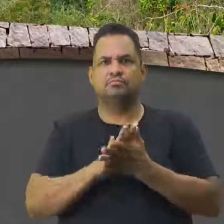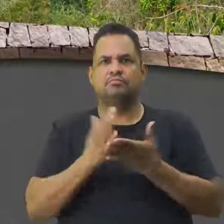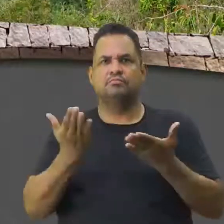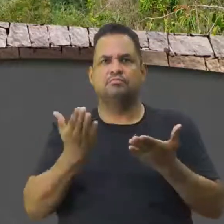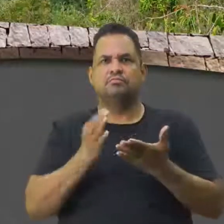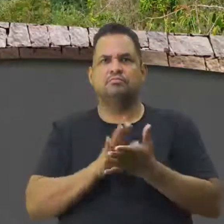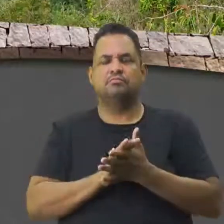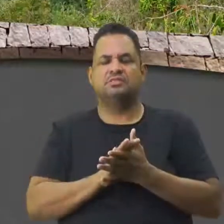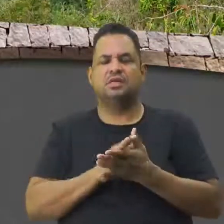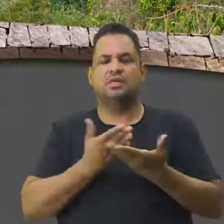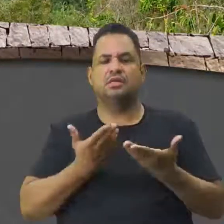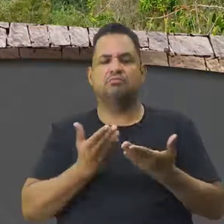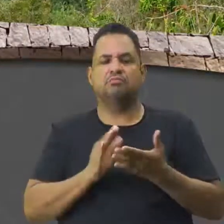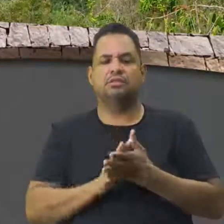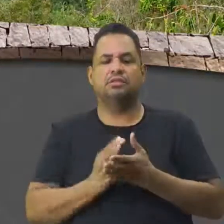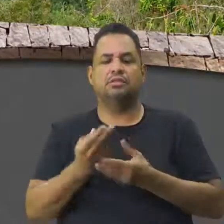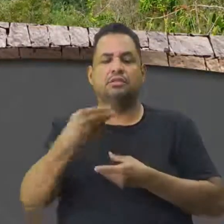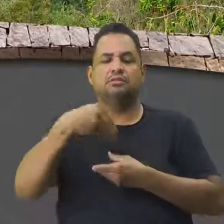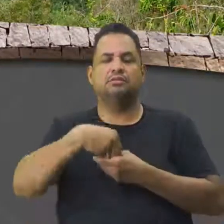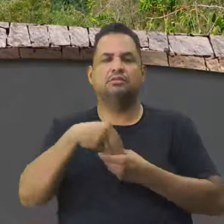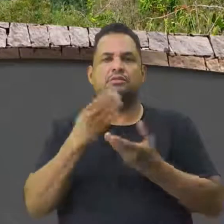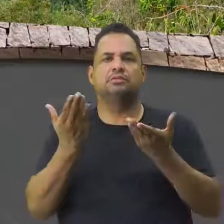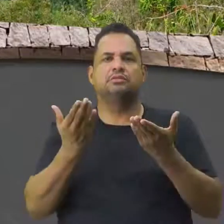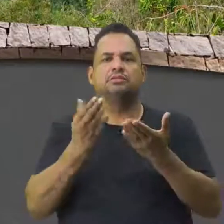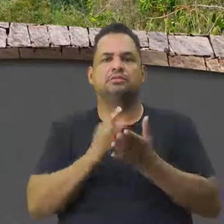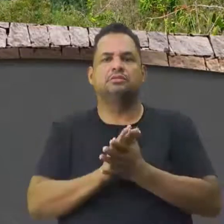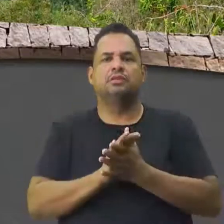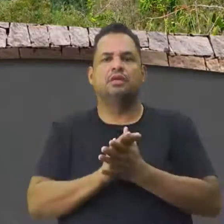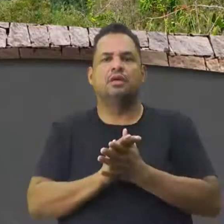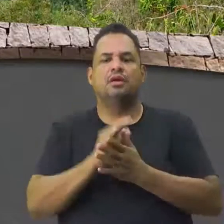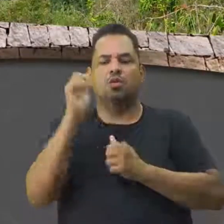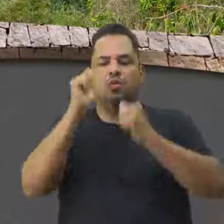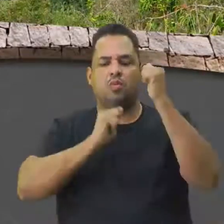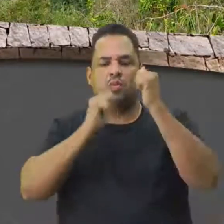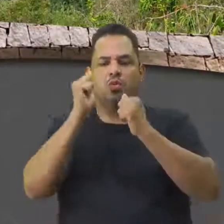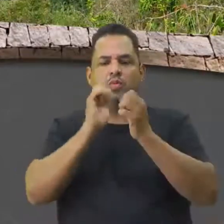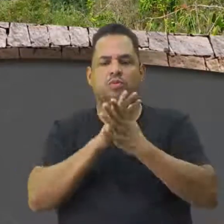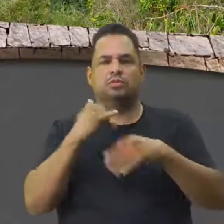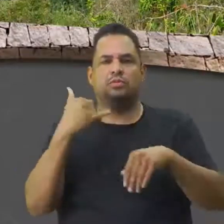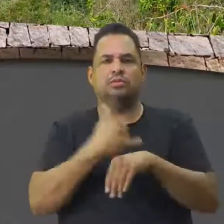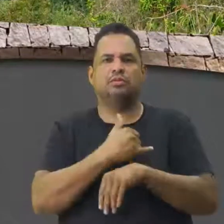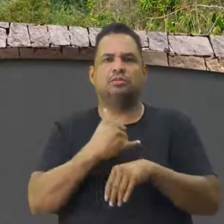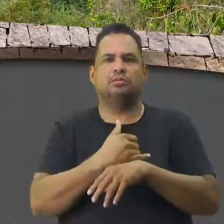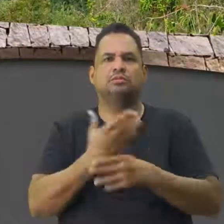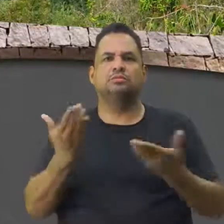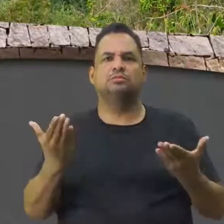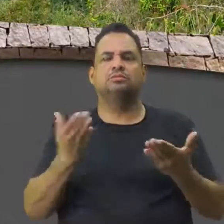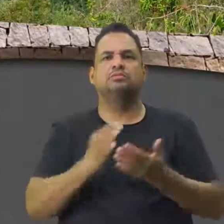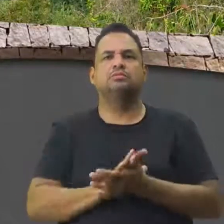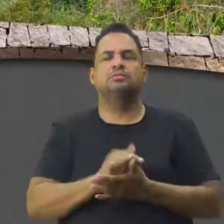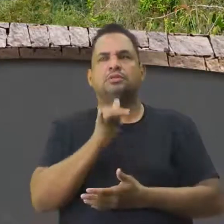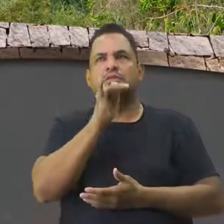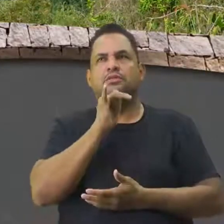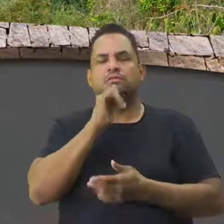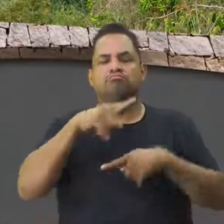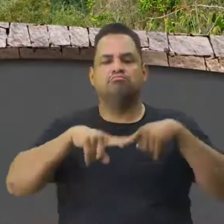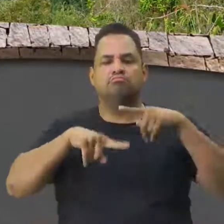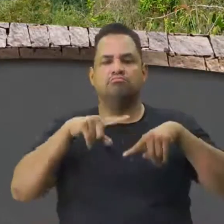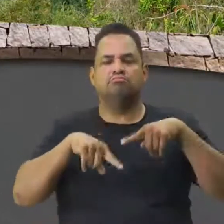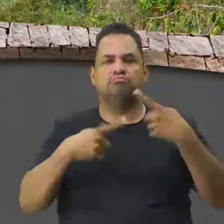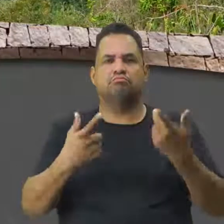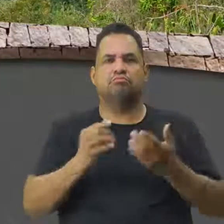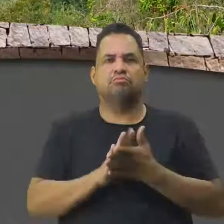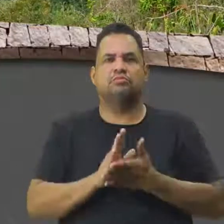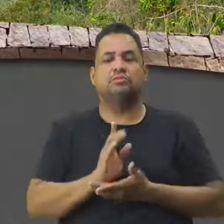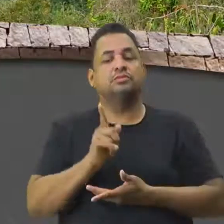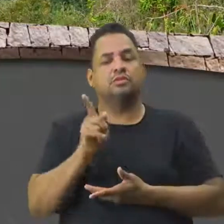indústria siderúrgica para deixar o ferro mais maleável. Um produto que você tem de casterita, por exemplo, todos vocês